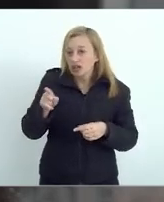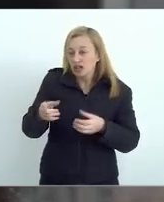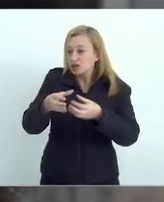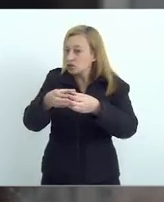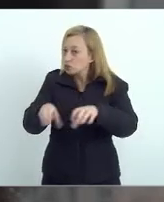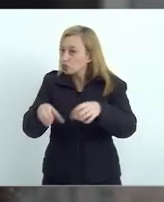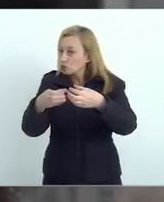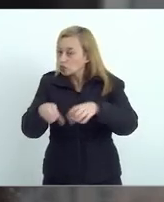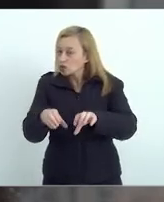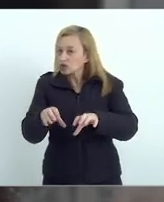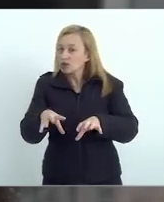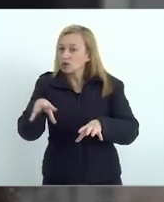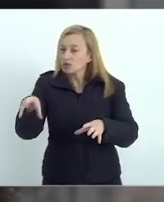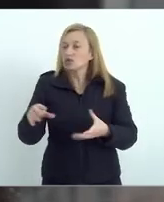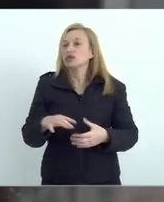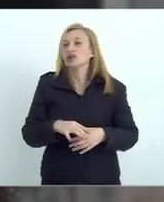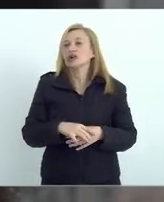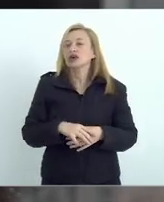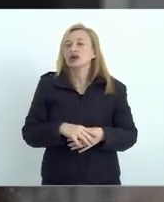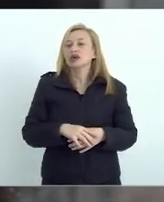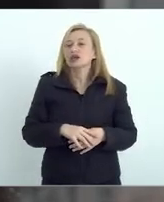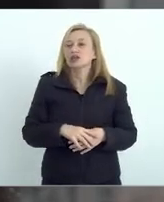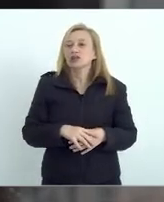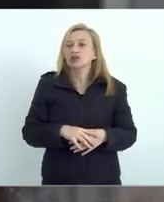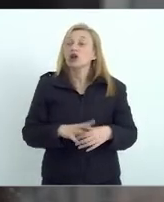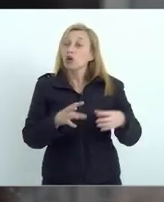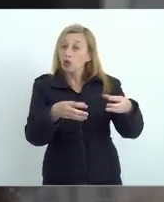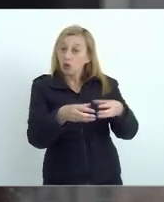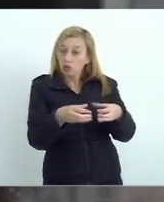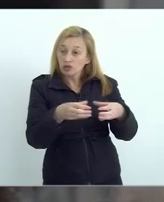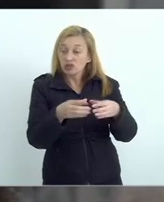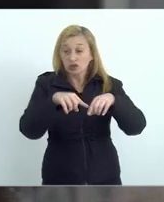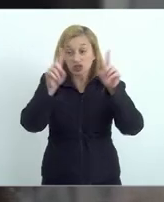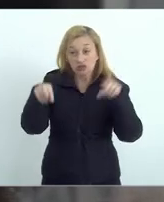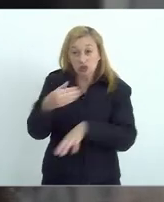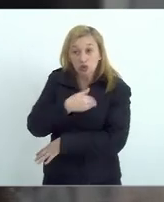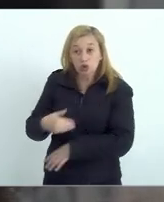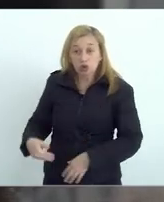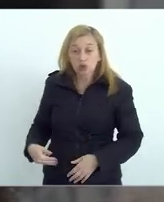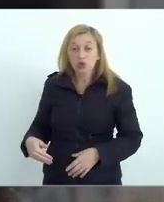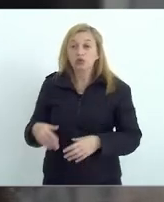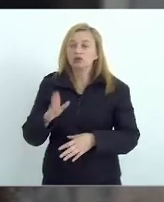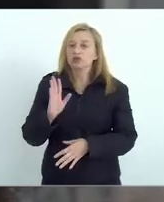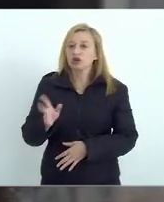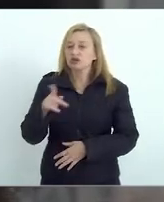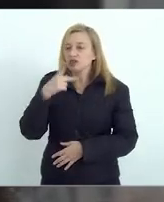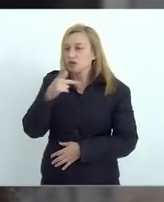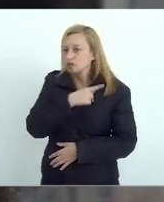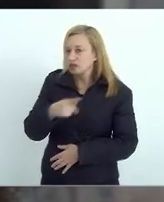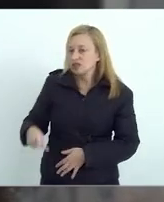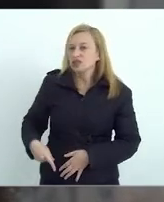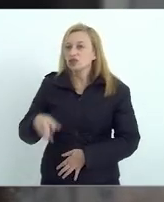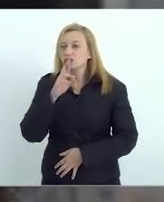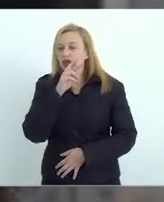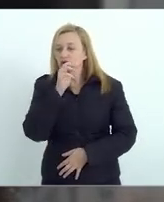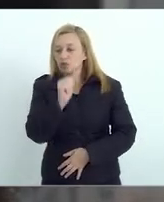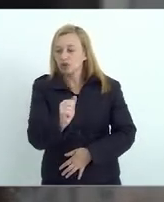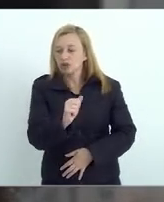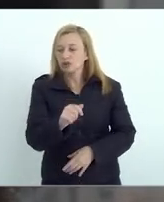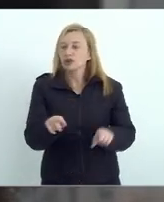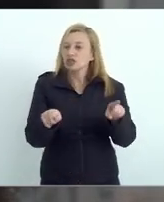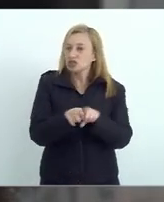concursados coloca né através da comissão de servidores públicos bem colocado aqui o Presidente Rodrigo Amorim